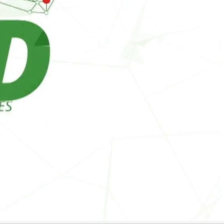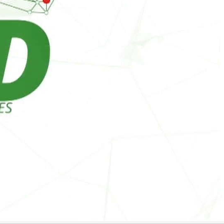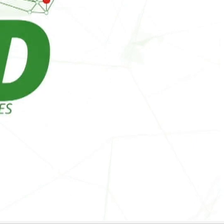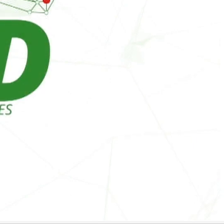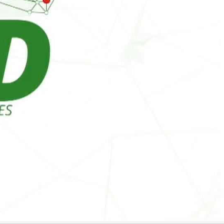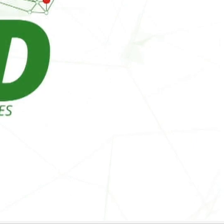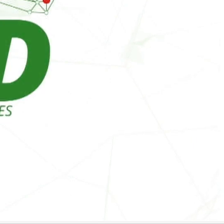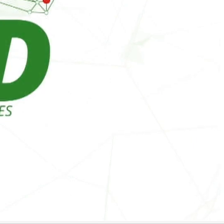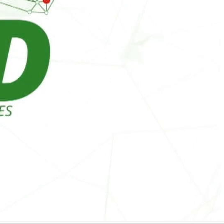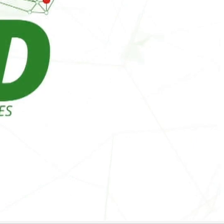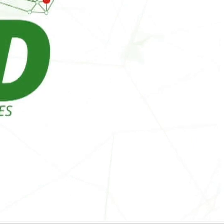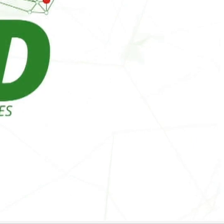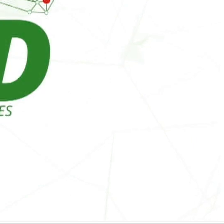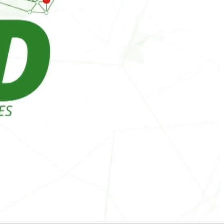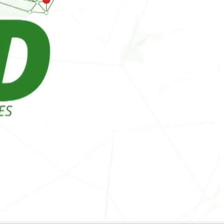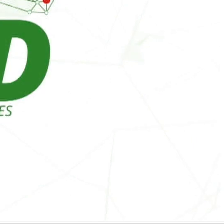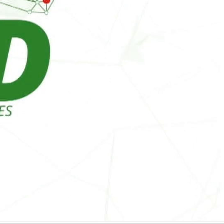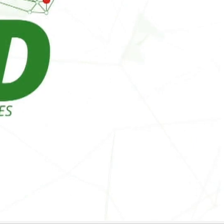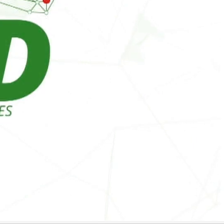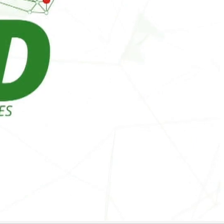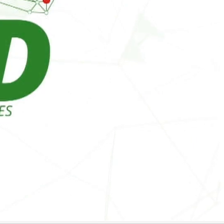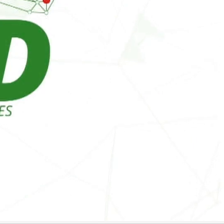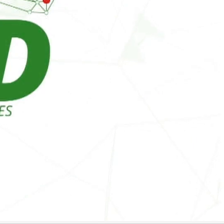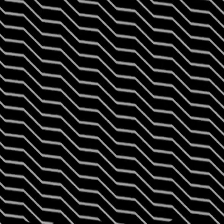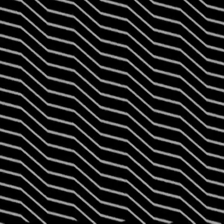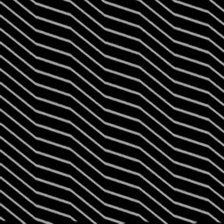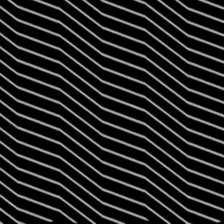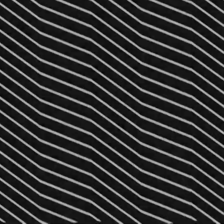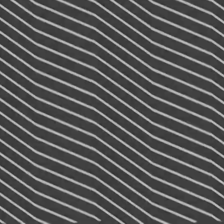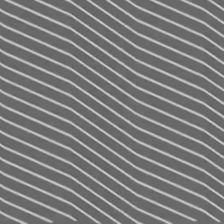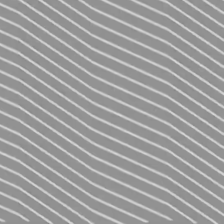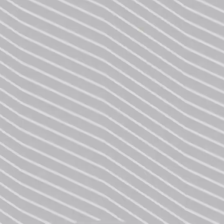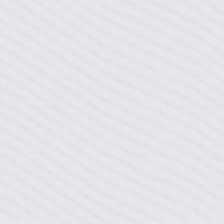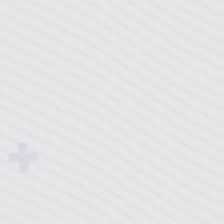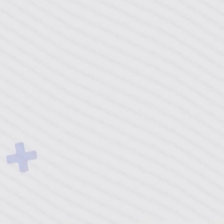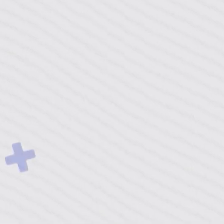Educação à distância, mudando realidades.